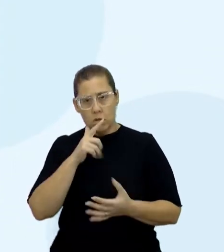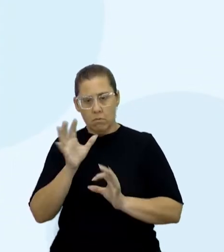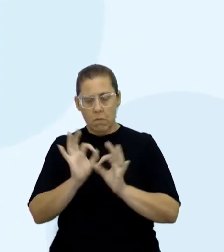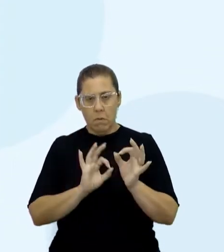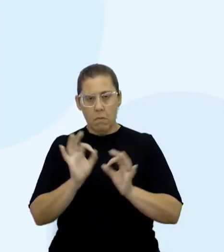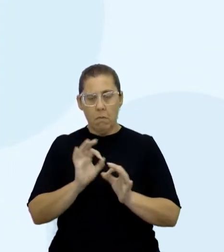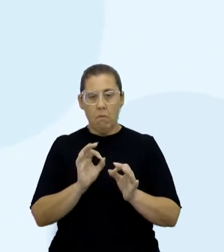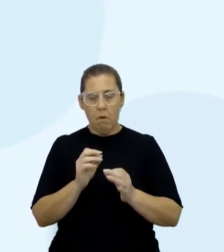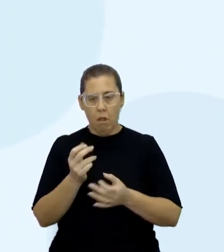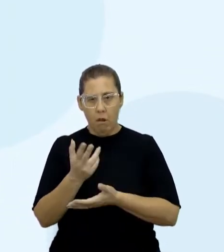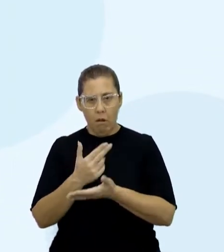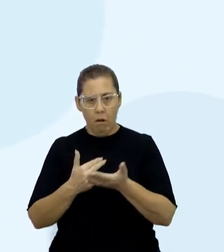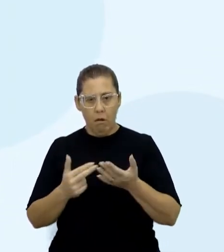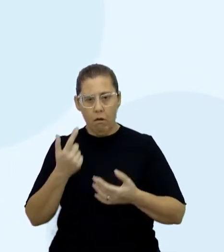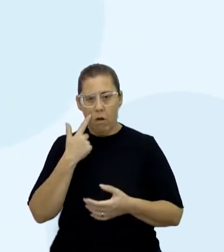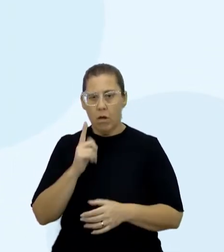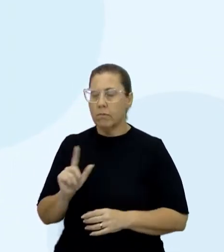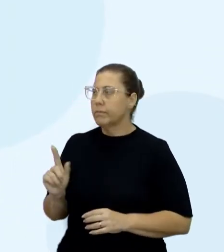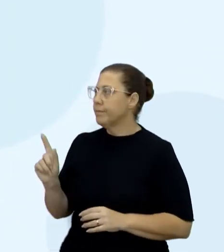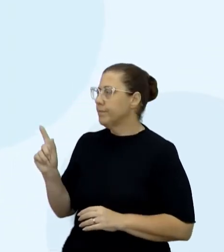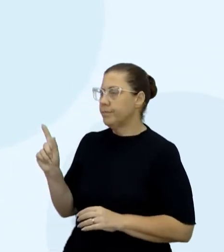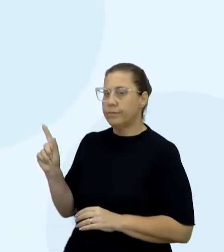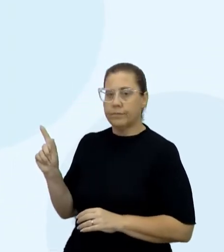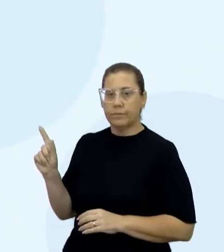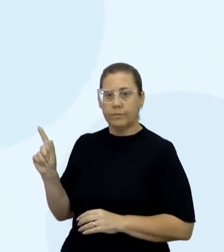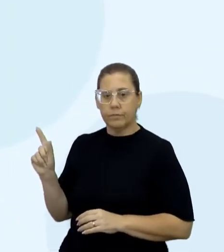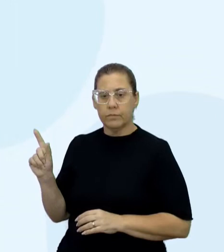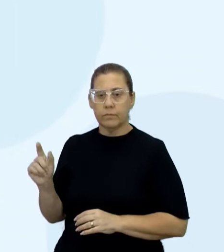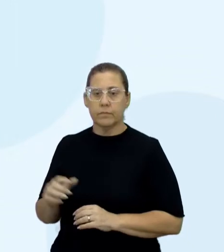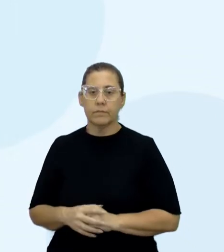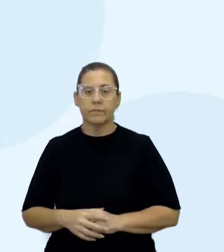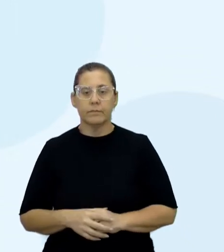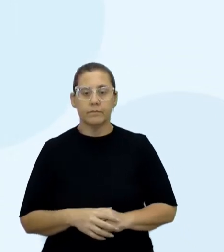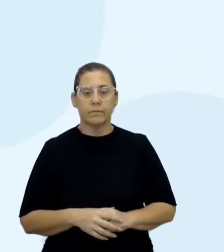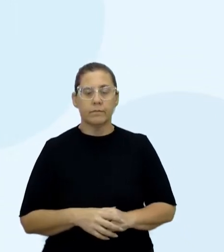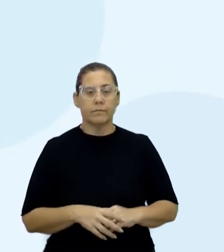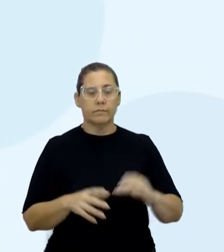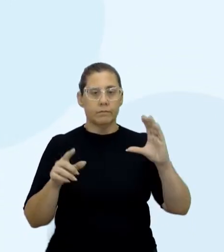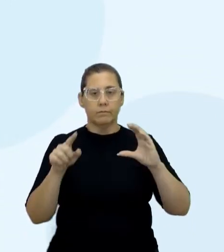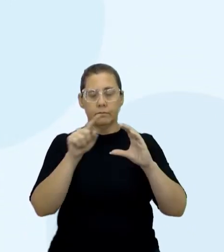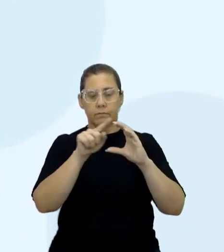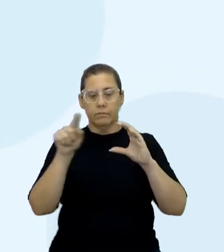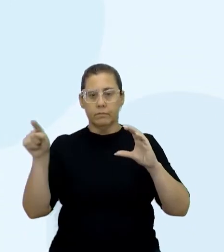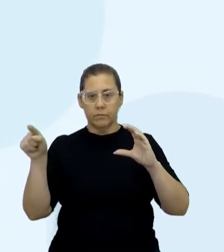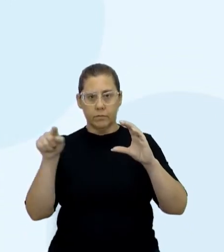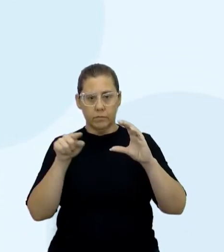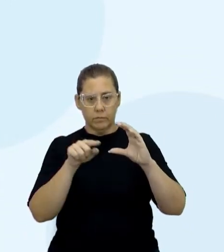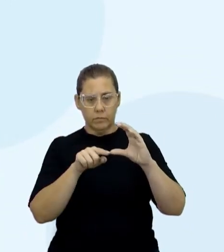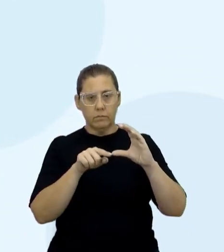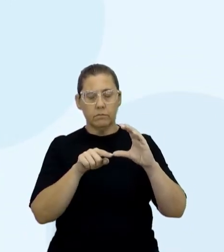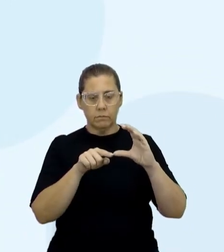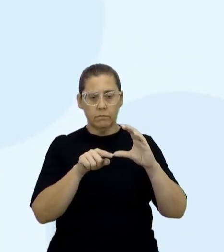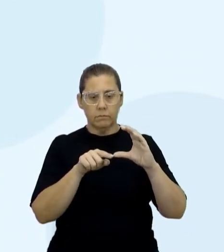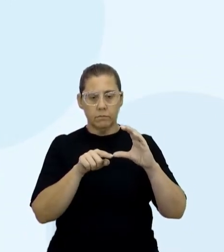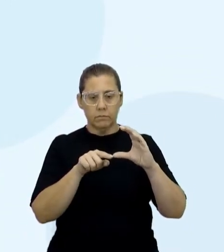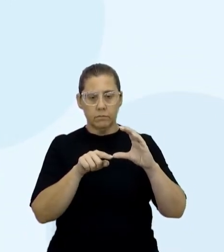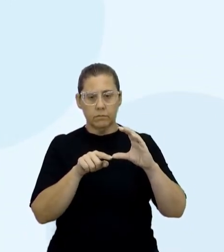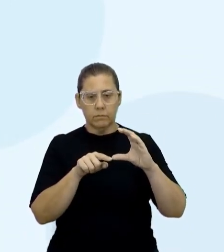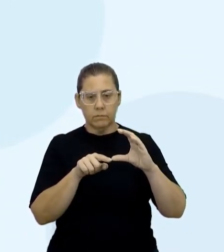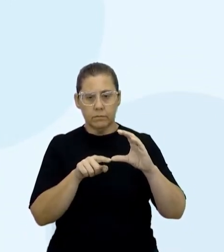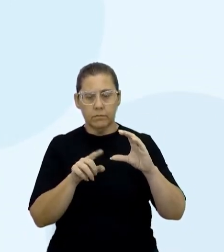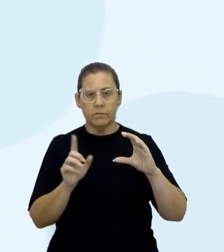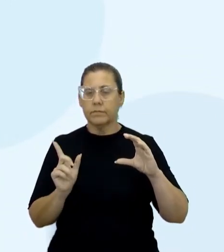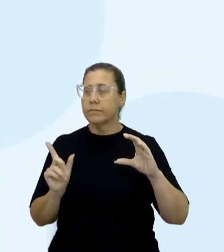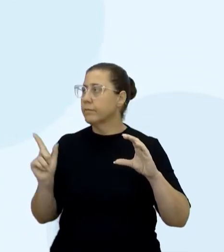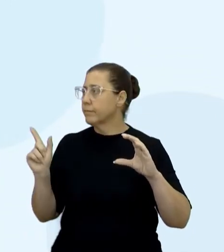construir imagem, ó. Paralelo, foco, foco paralelo, cruzou os raios ali no meio, né? Nesse